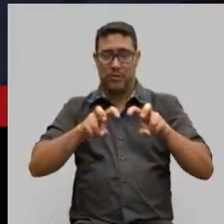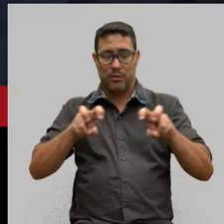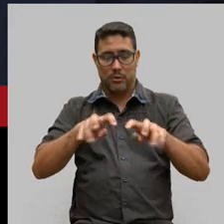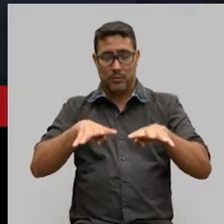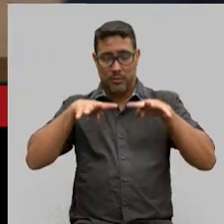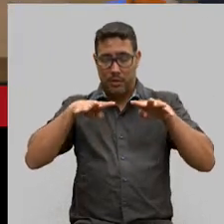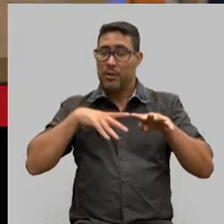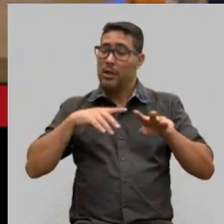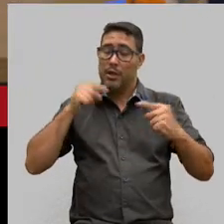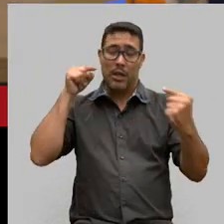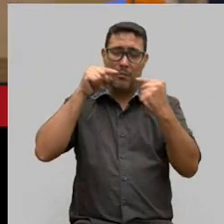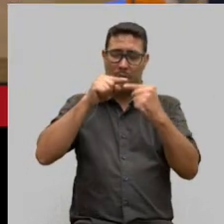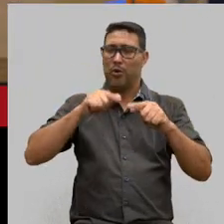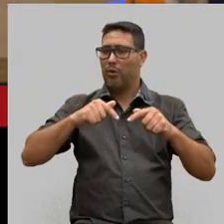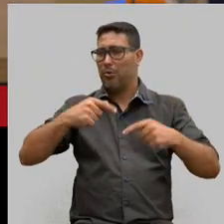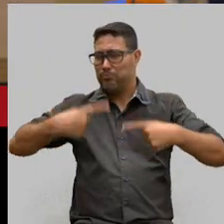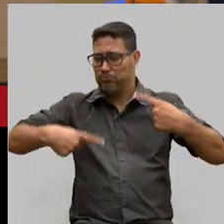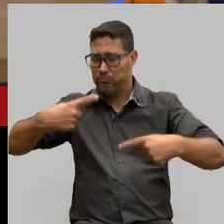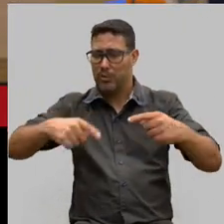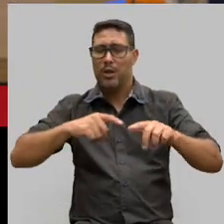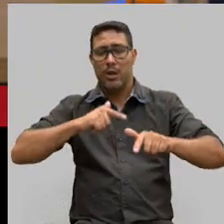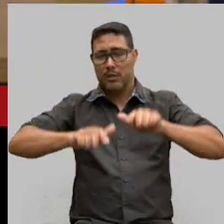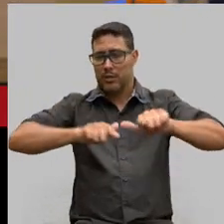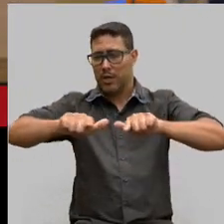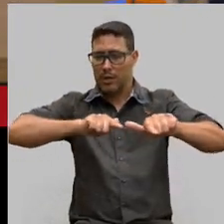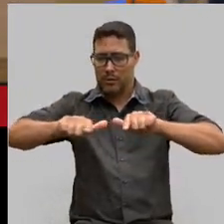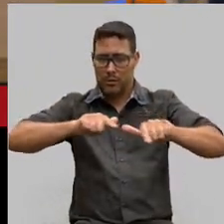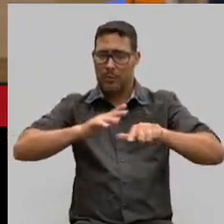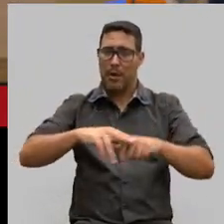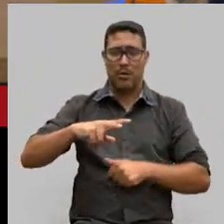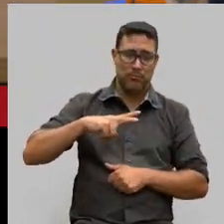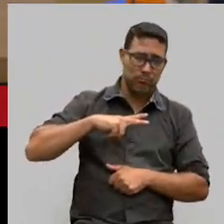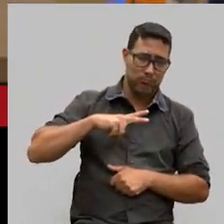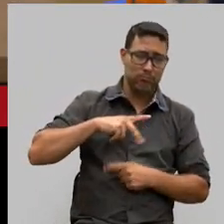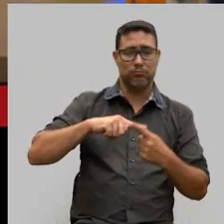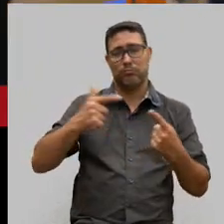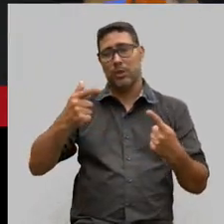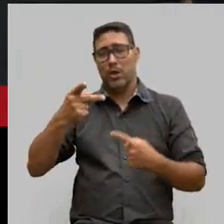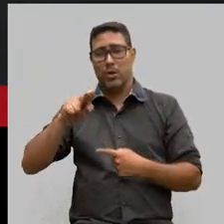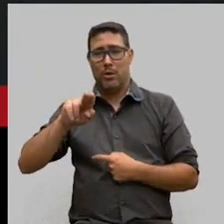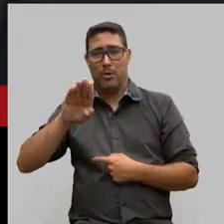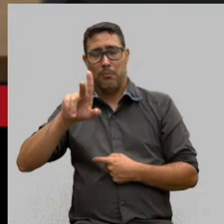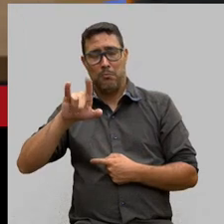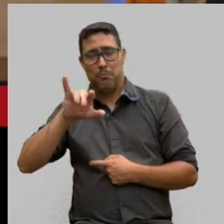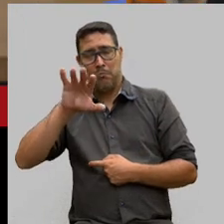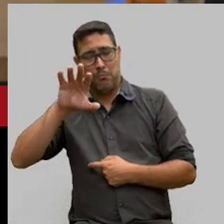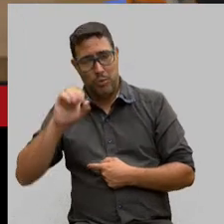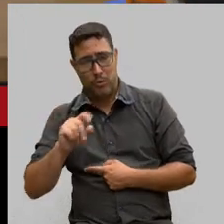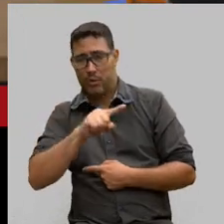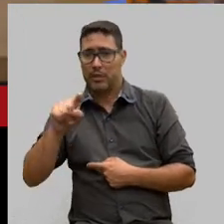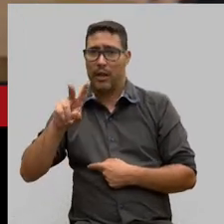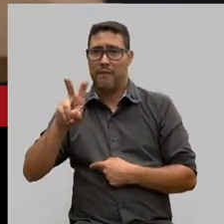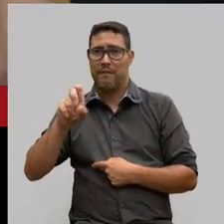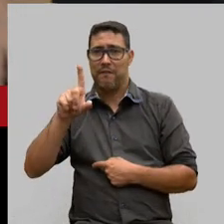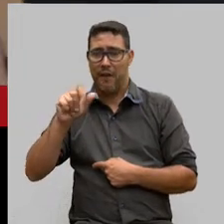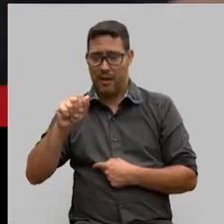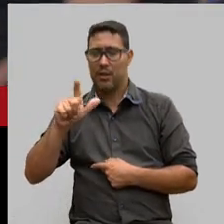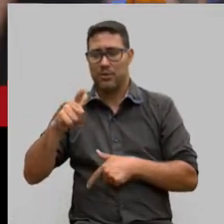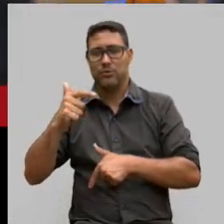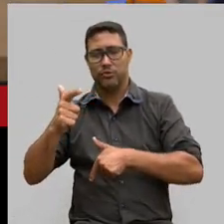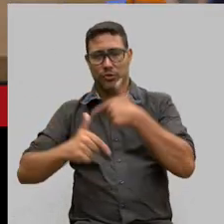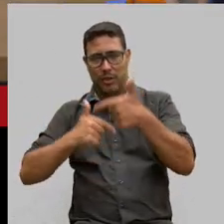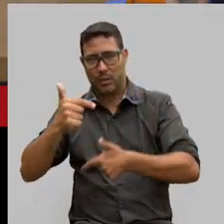inclusiva tanto na iniciativa privada como na administração pública mesmo com reserva de vagas de